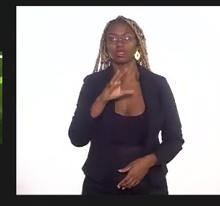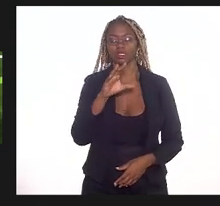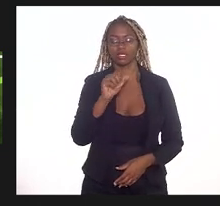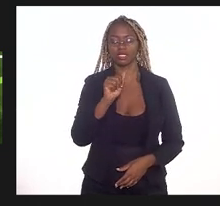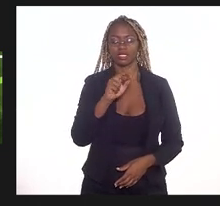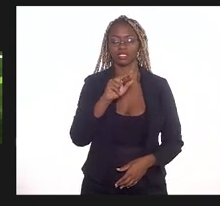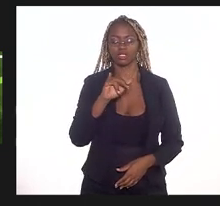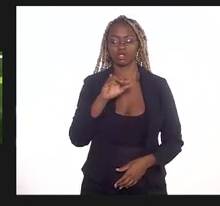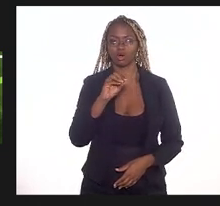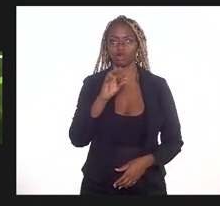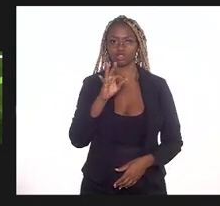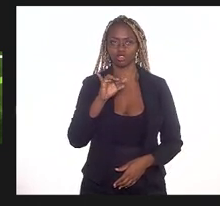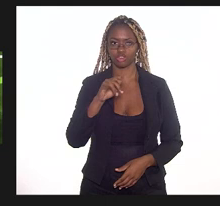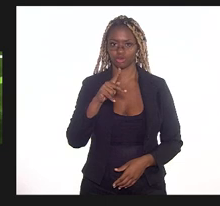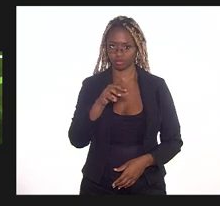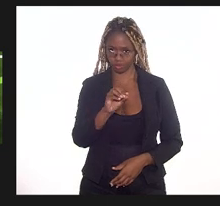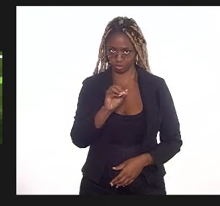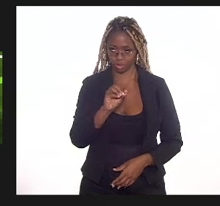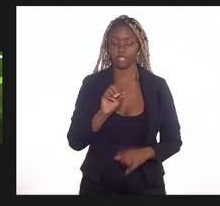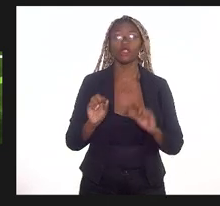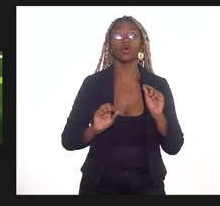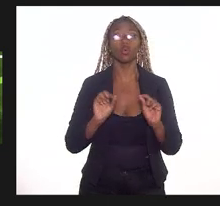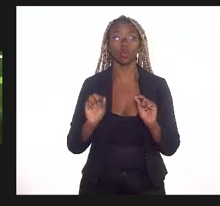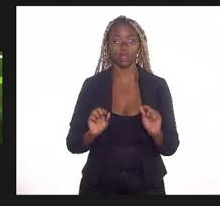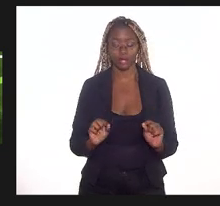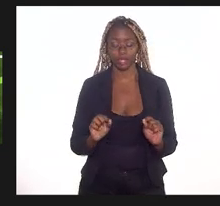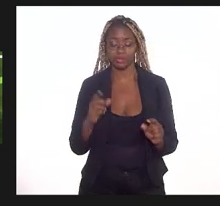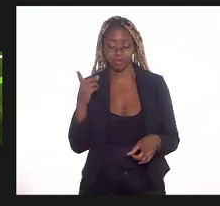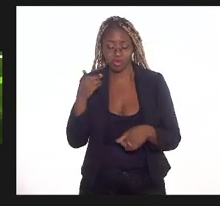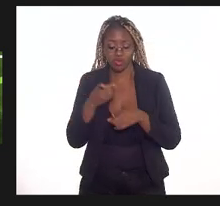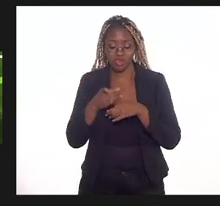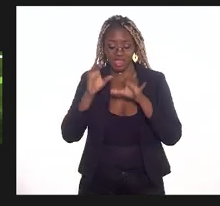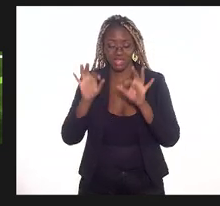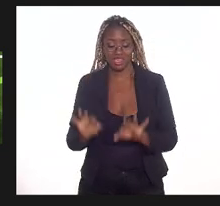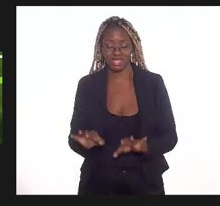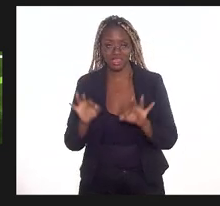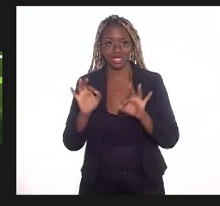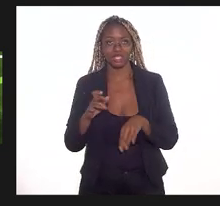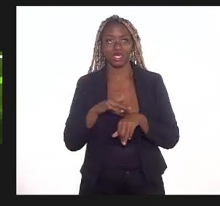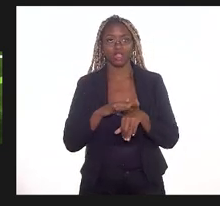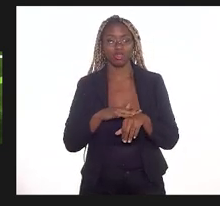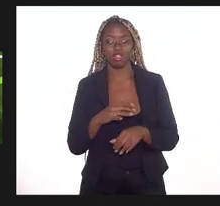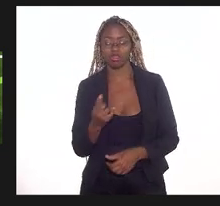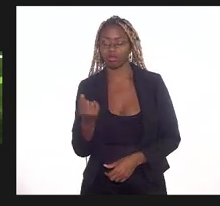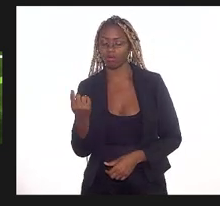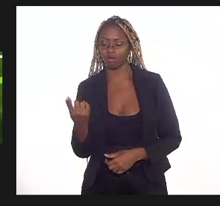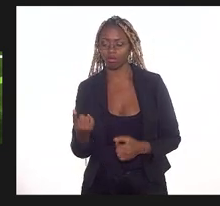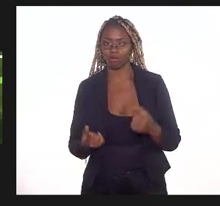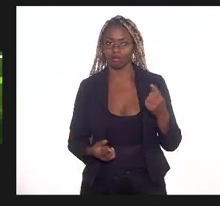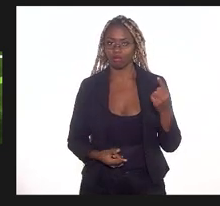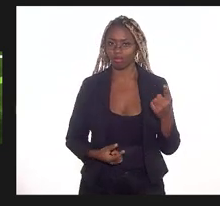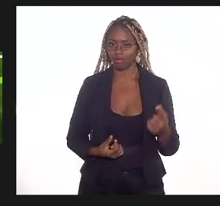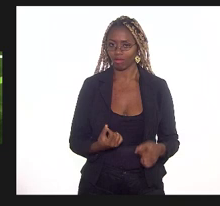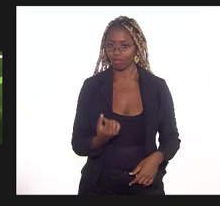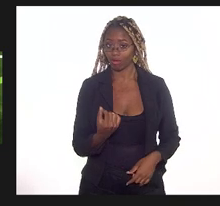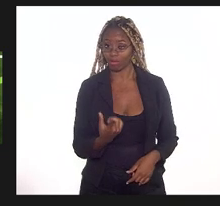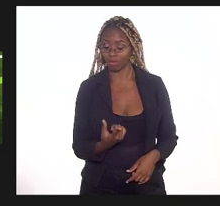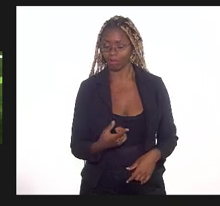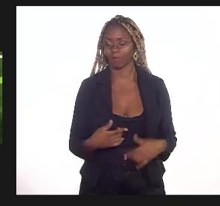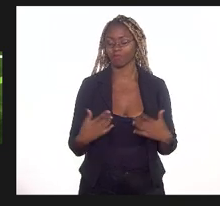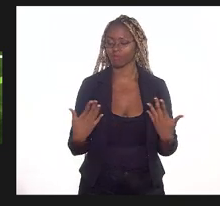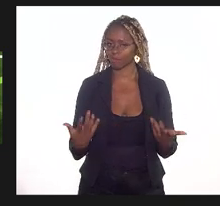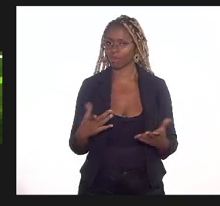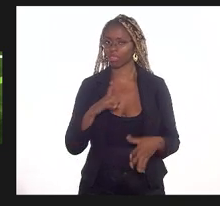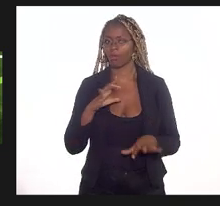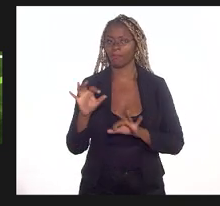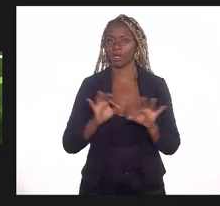definitivamente não diagnostica da maneira devida as doenças raras. Então, a gente tem no planejamento da Secretaria